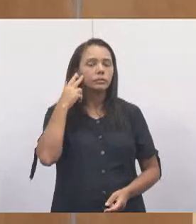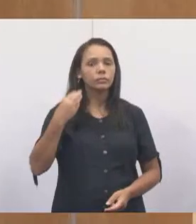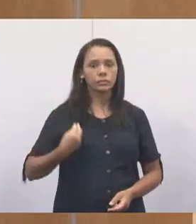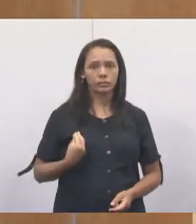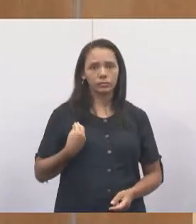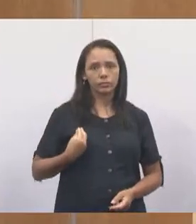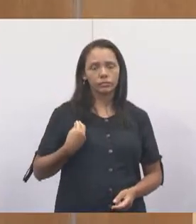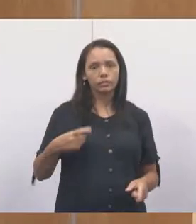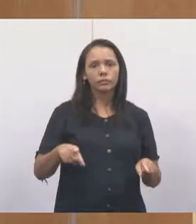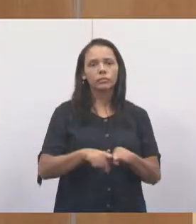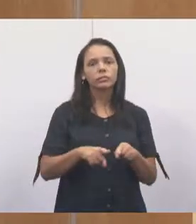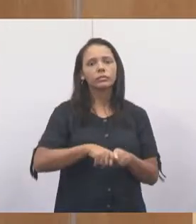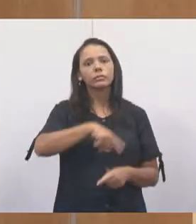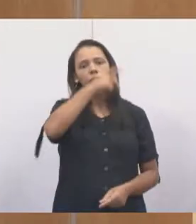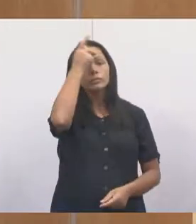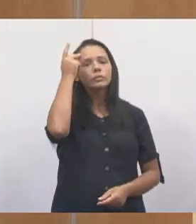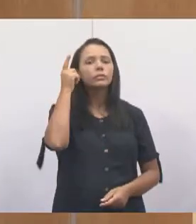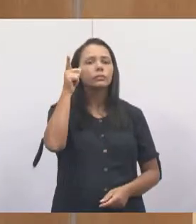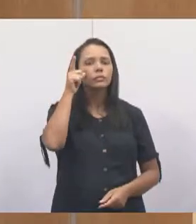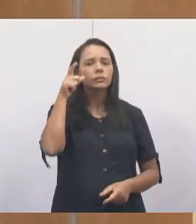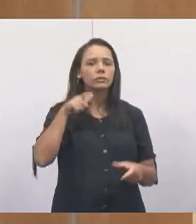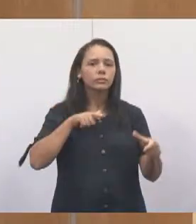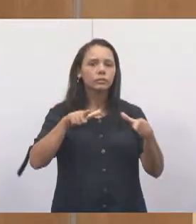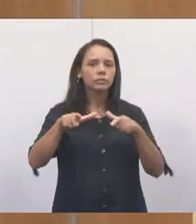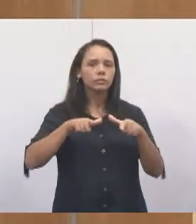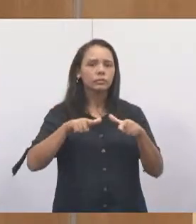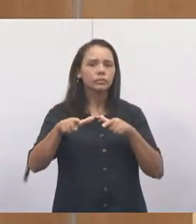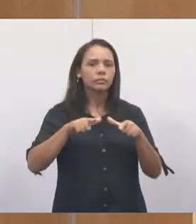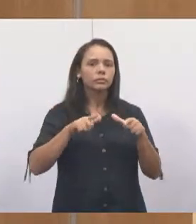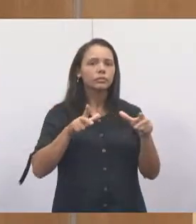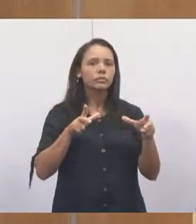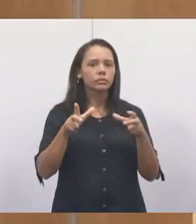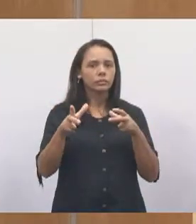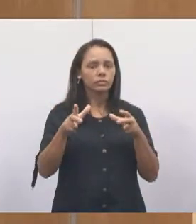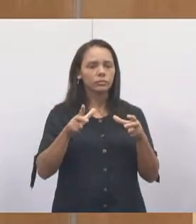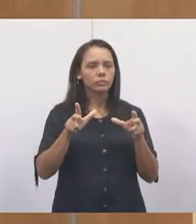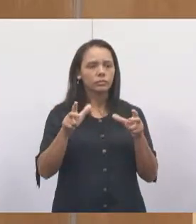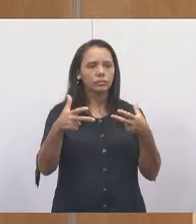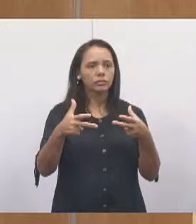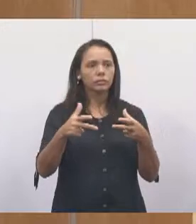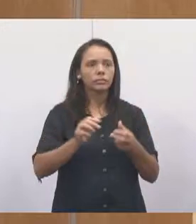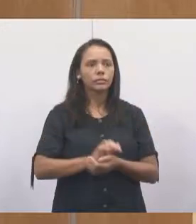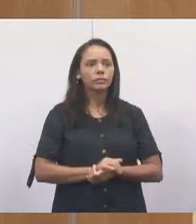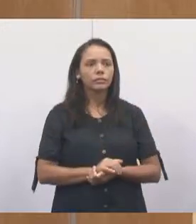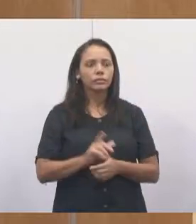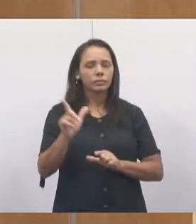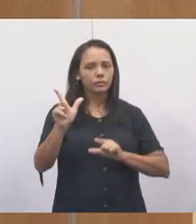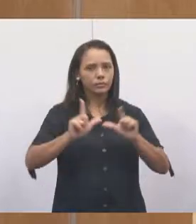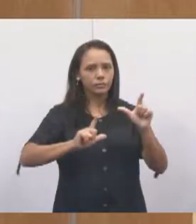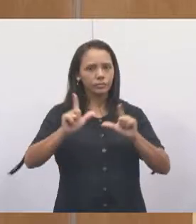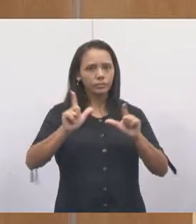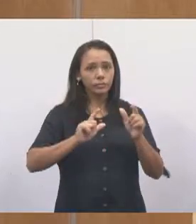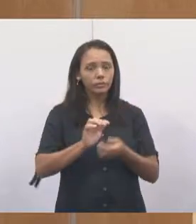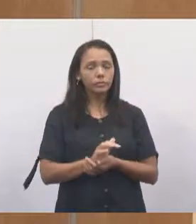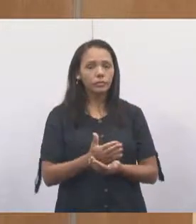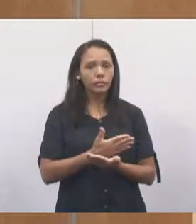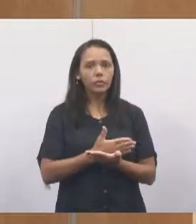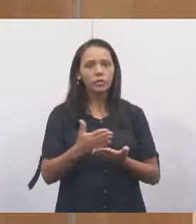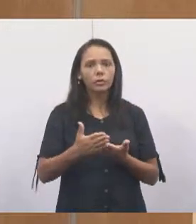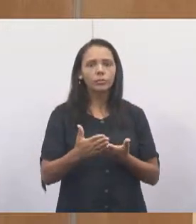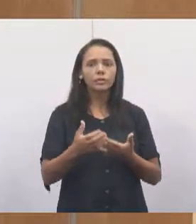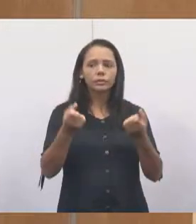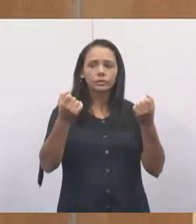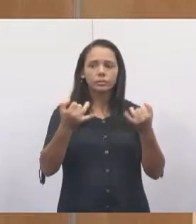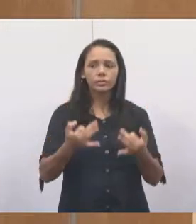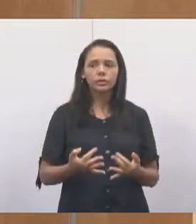e nos assistem pela TV Câmara através da internet e da TV. Queria começar a minha fala de